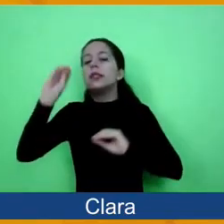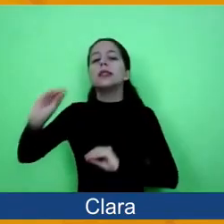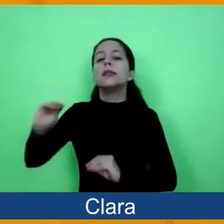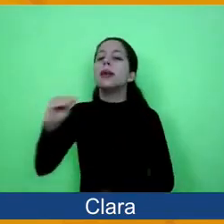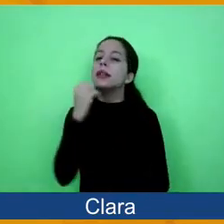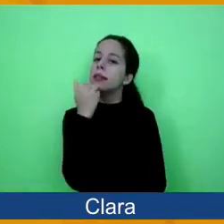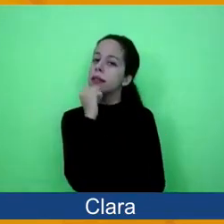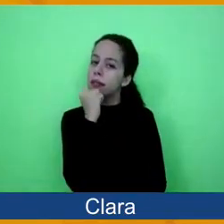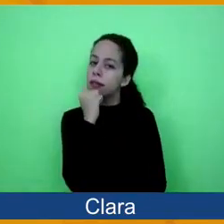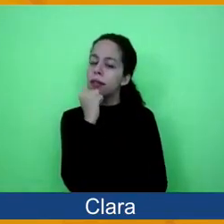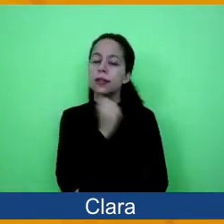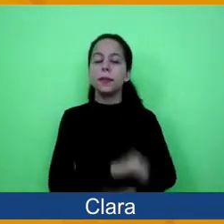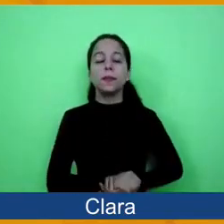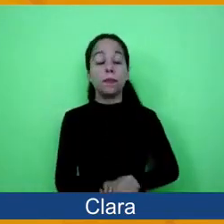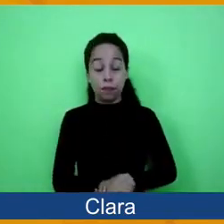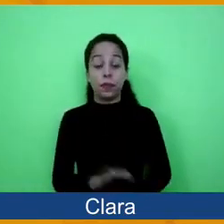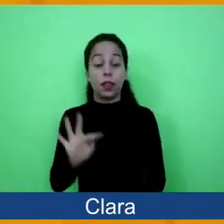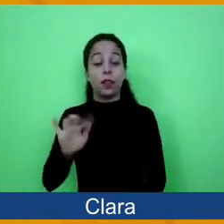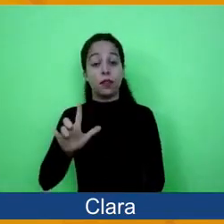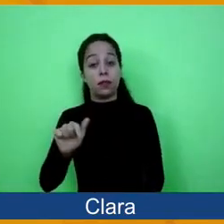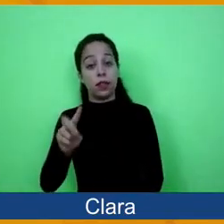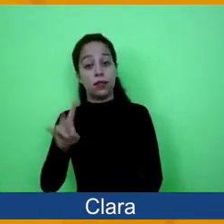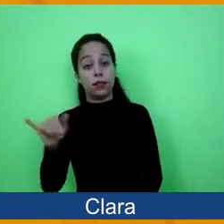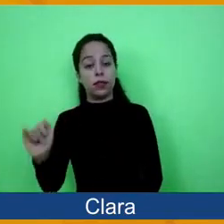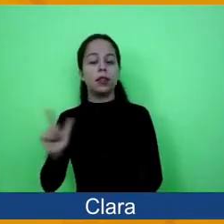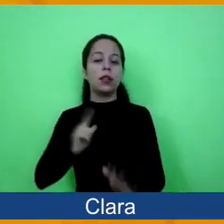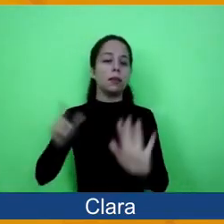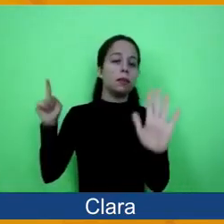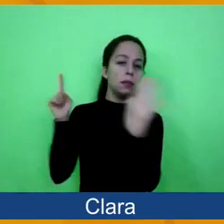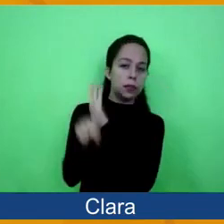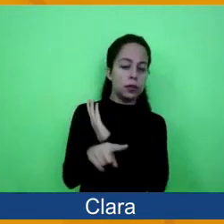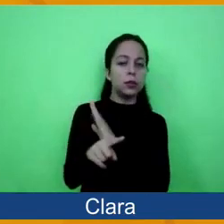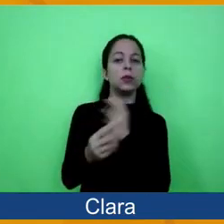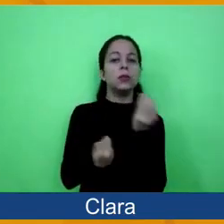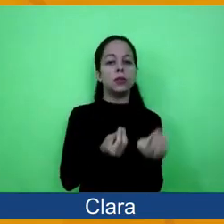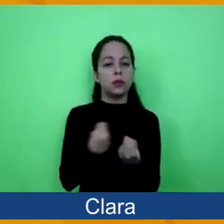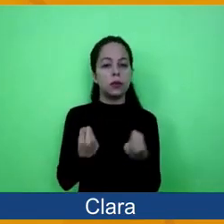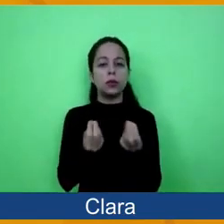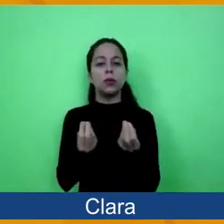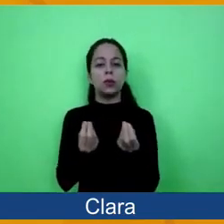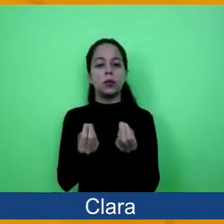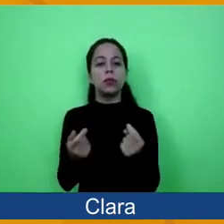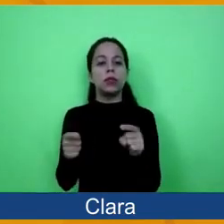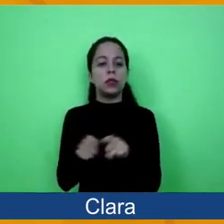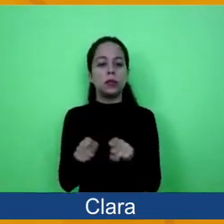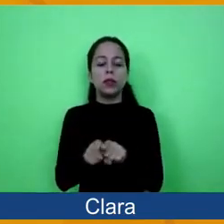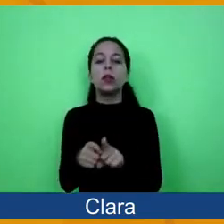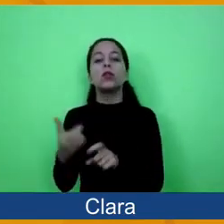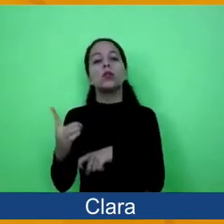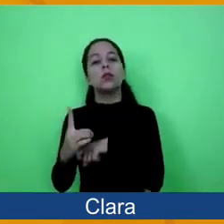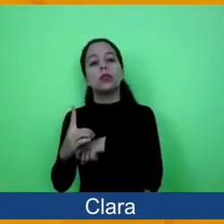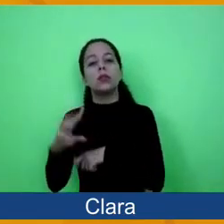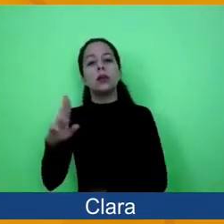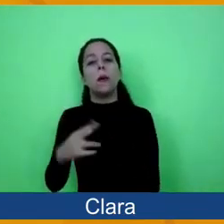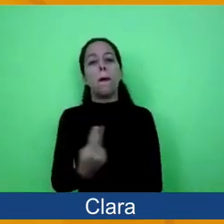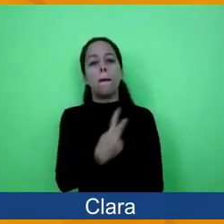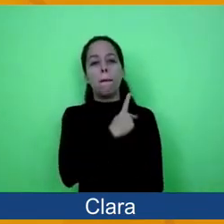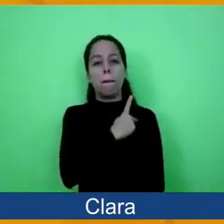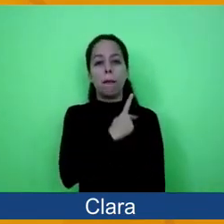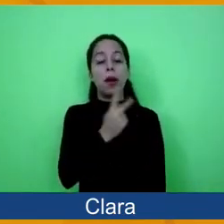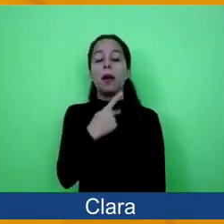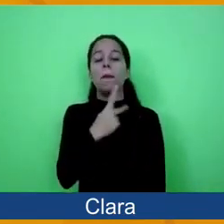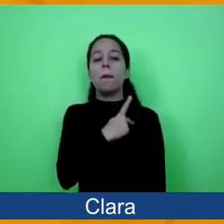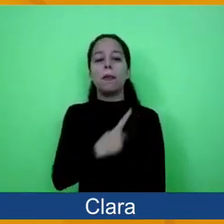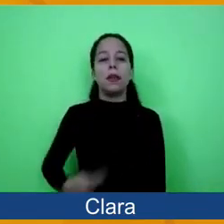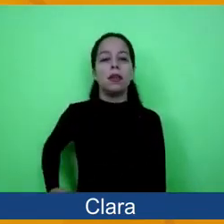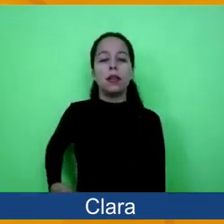perguntam, respectivamente, né, com relação à posição do atual presidente da República dos Estados Unidos da América, o